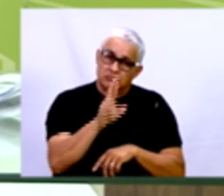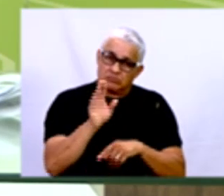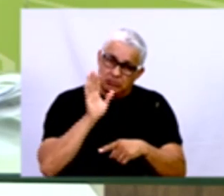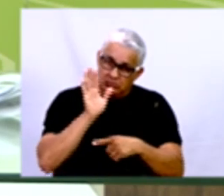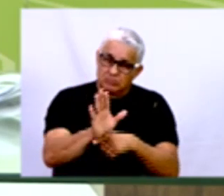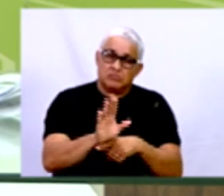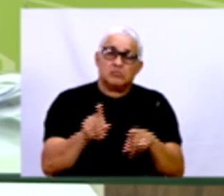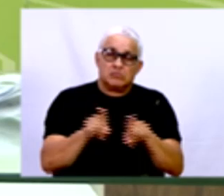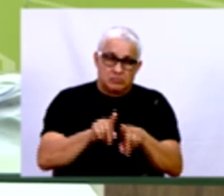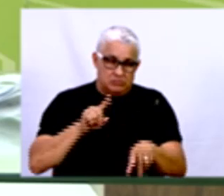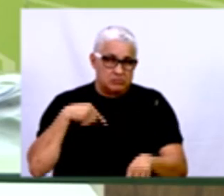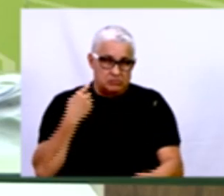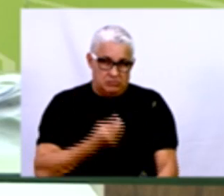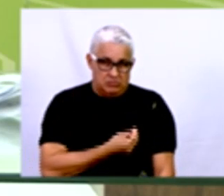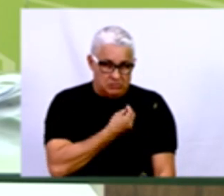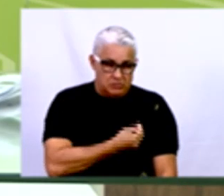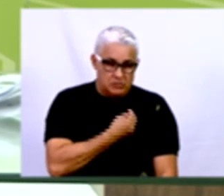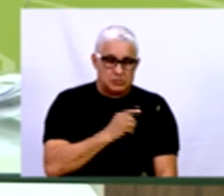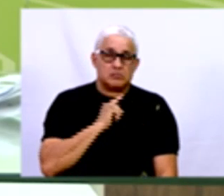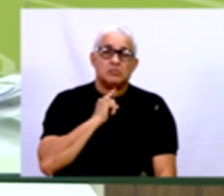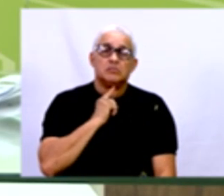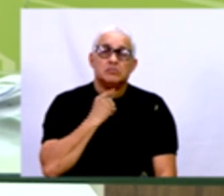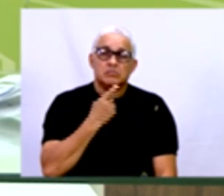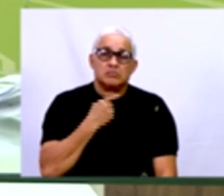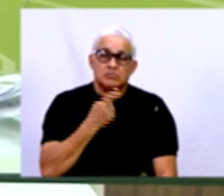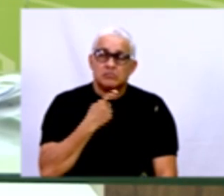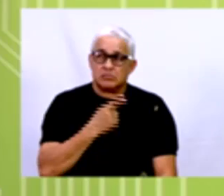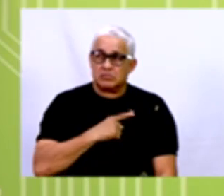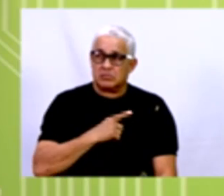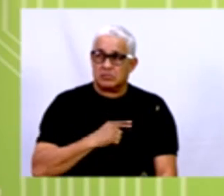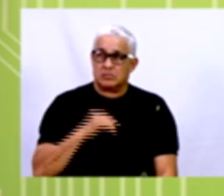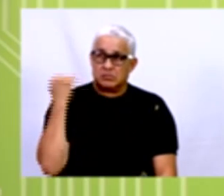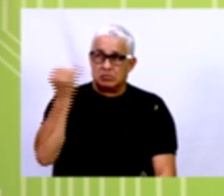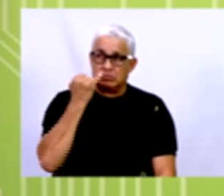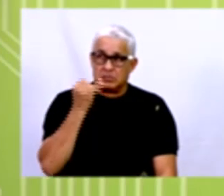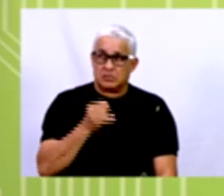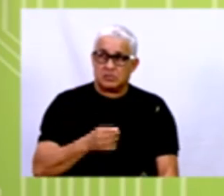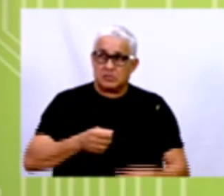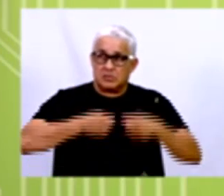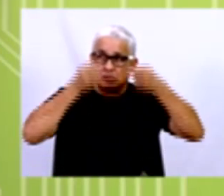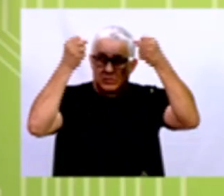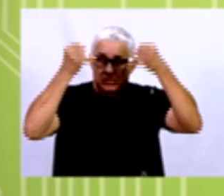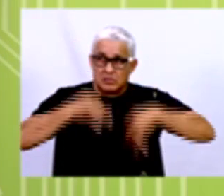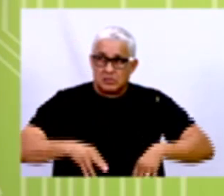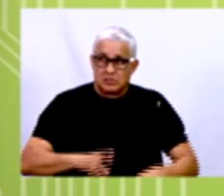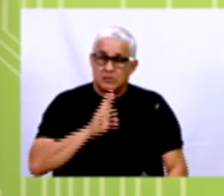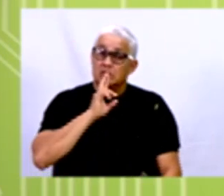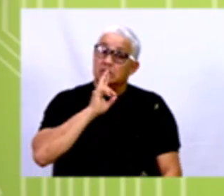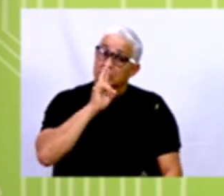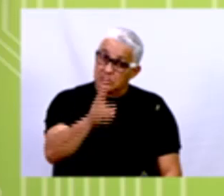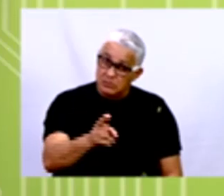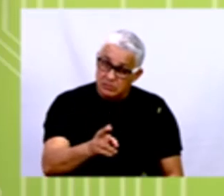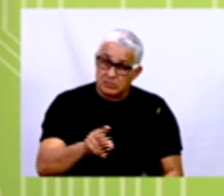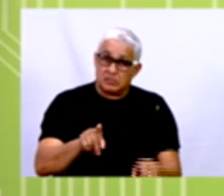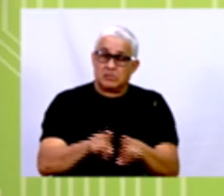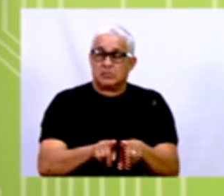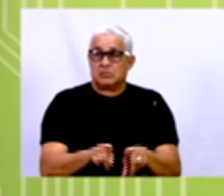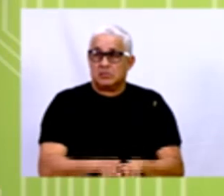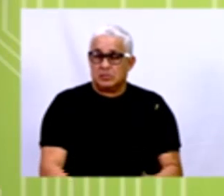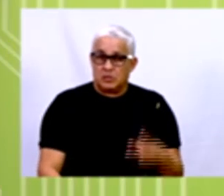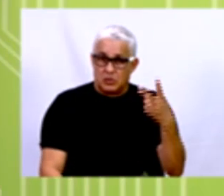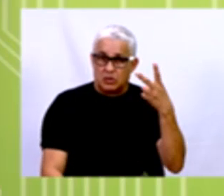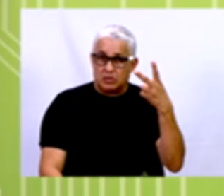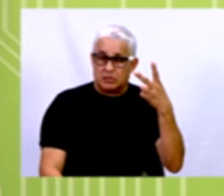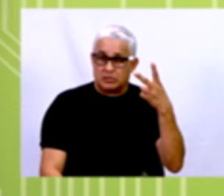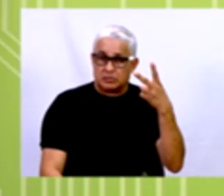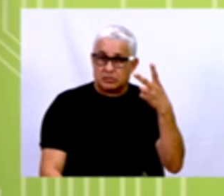nós também estaremos aqui para tirar essas suas dúvidas, É né? importante salientar, Tayane, que além de responder as questões que estão, essas duas questões